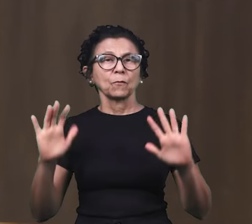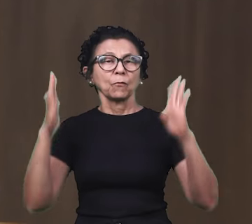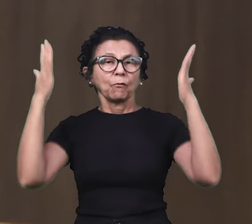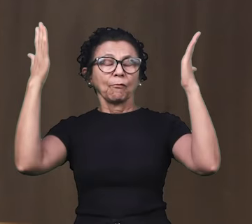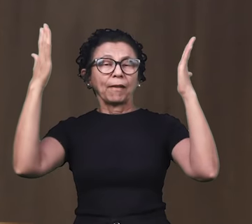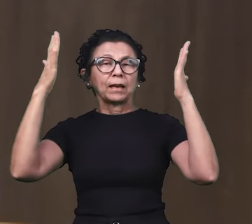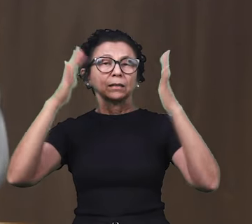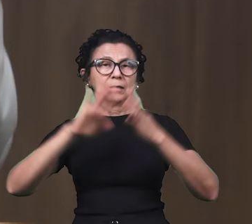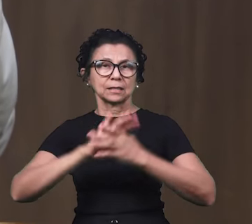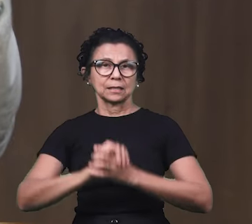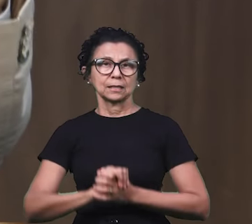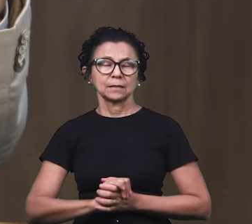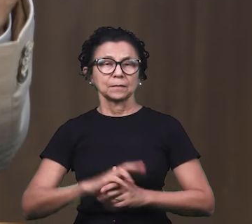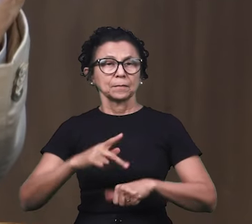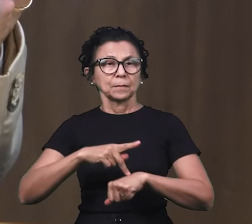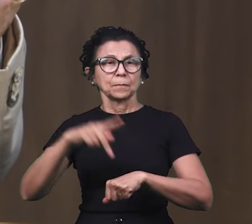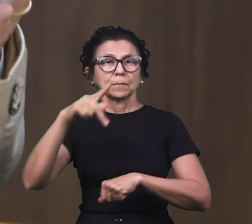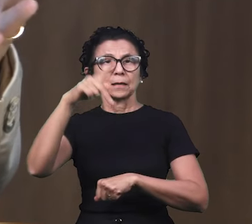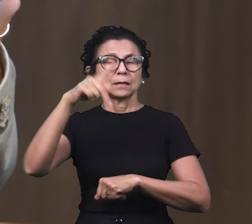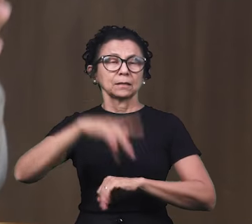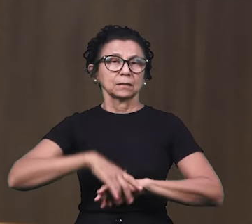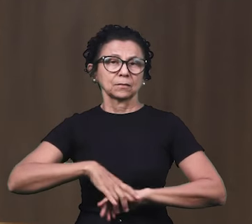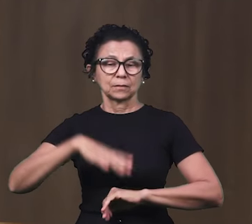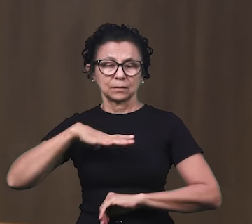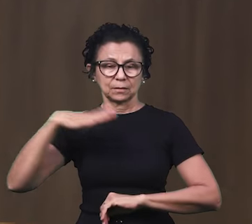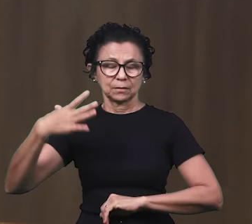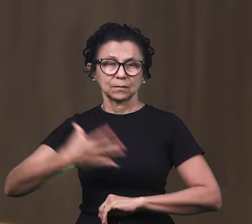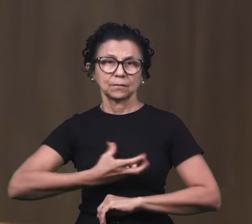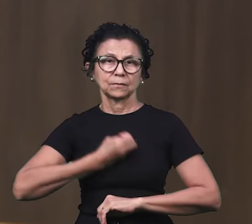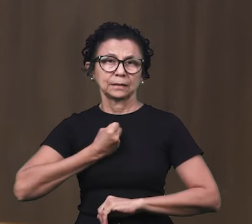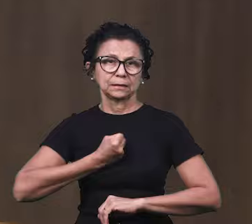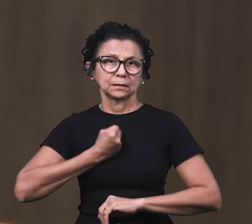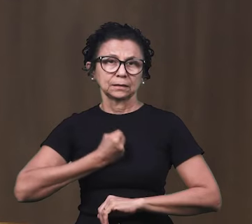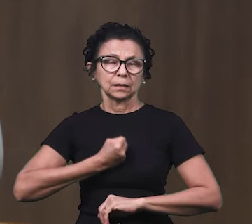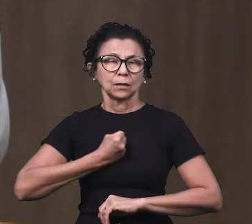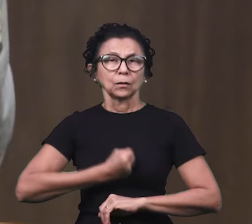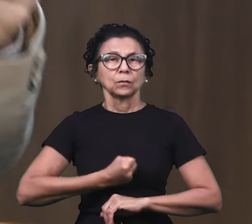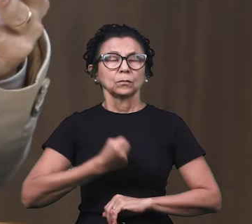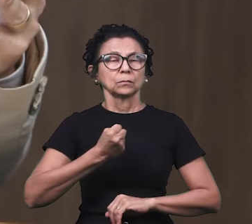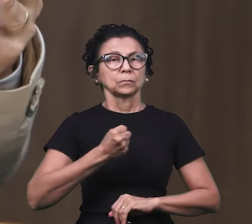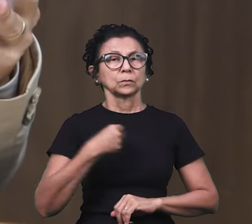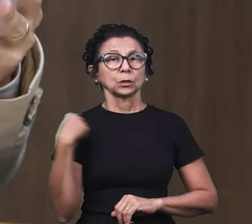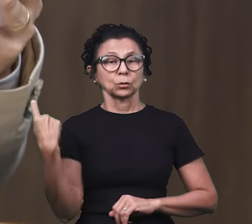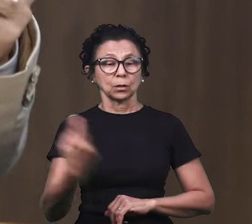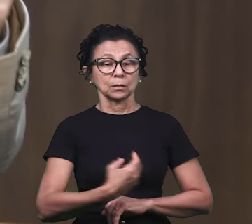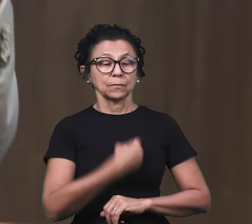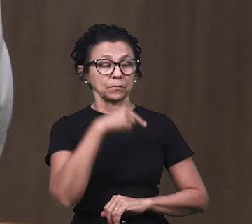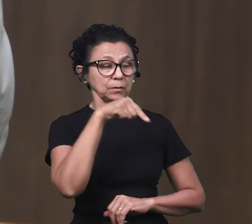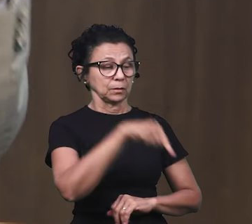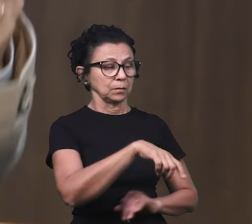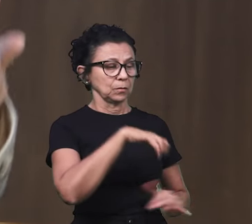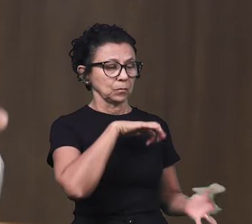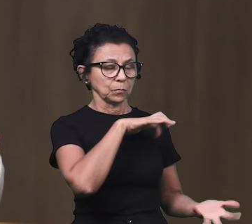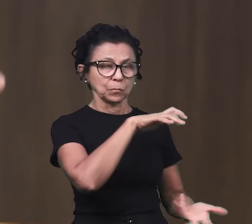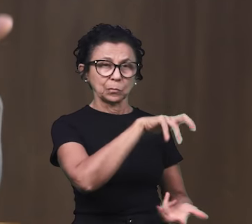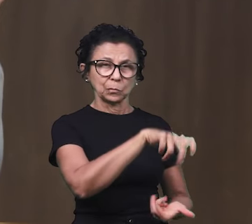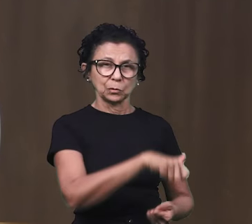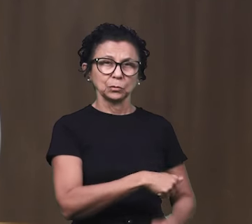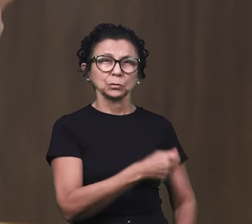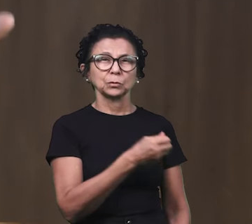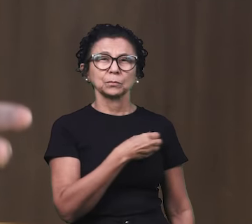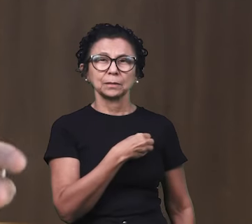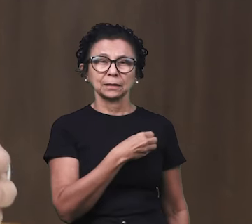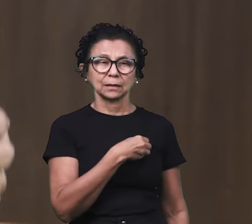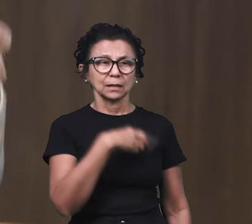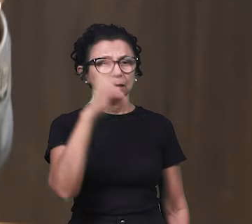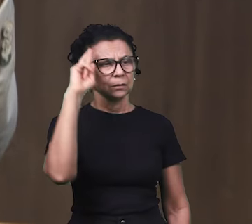nossa salvação. O Senhor nos libertou do mundo, do Egito, espiritualmente falando, que